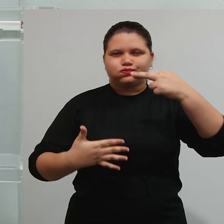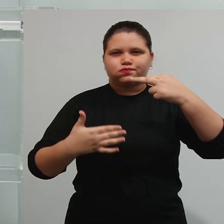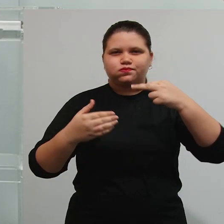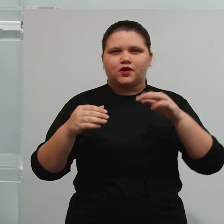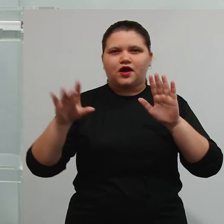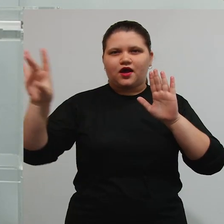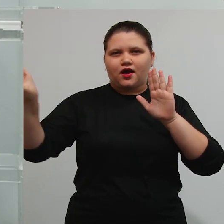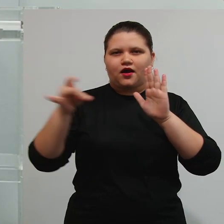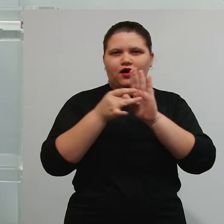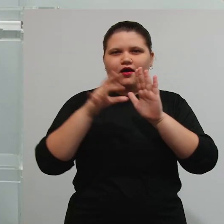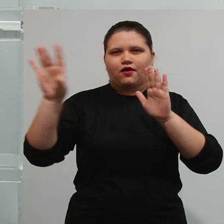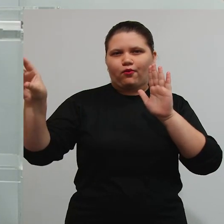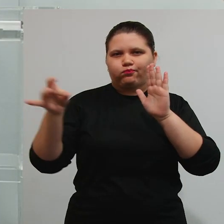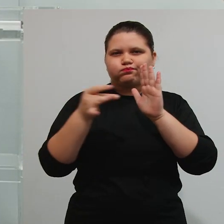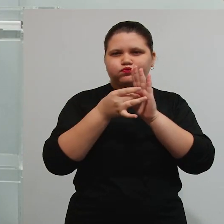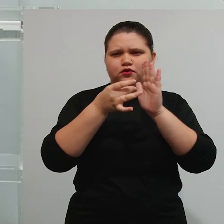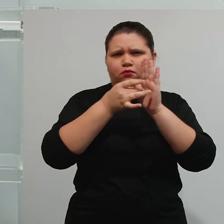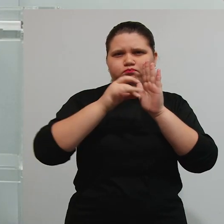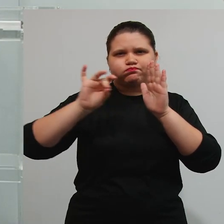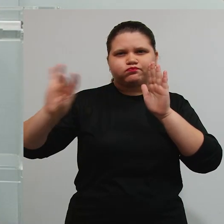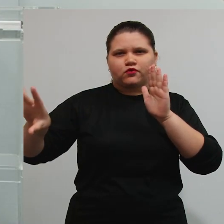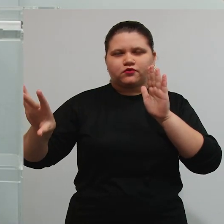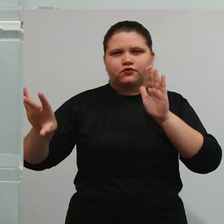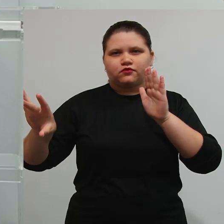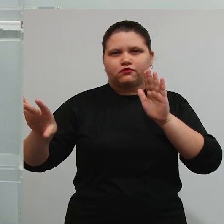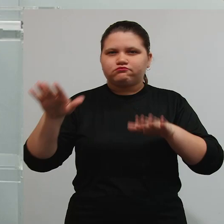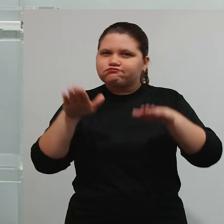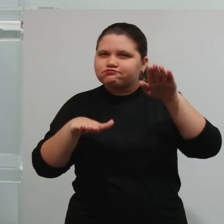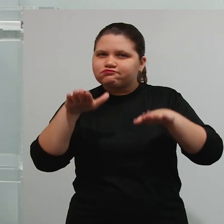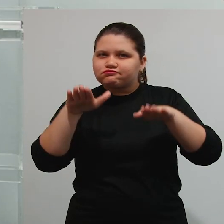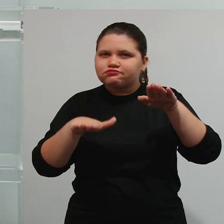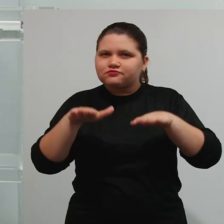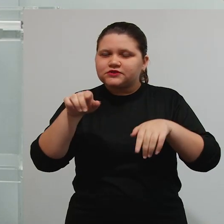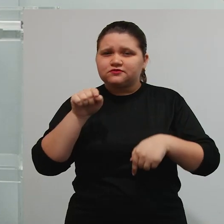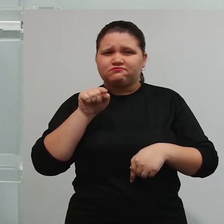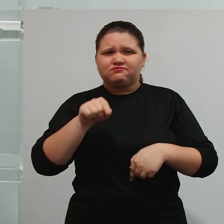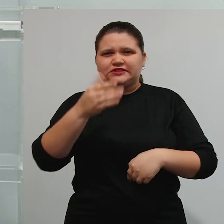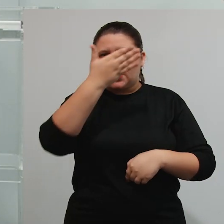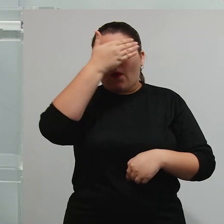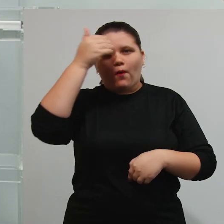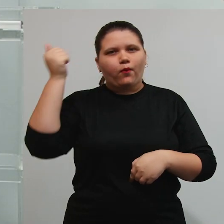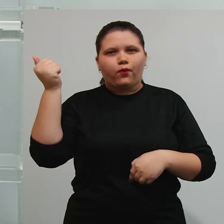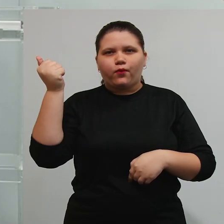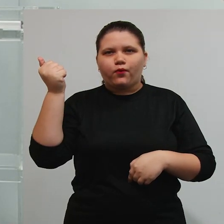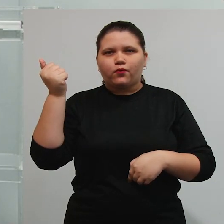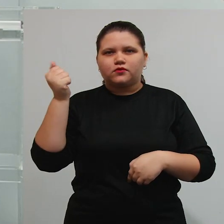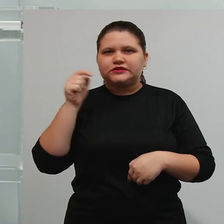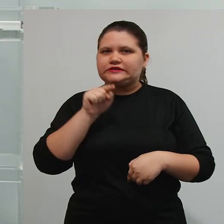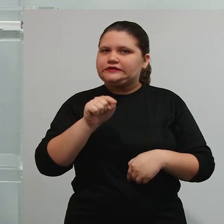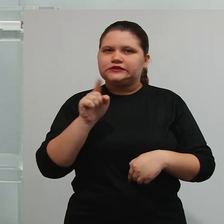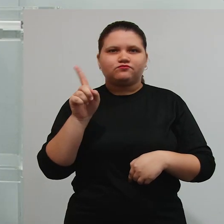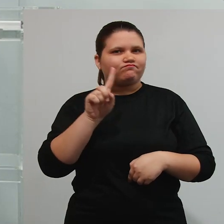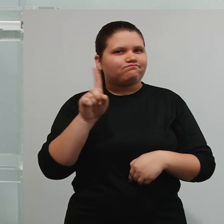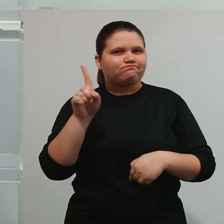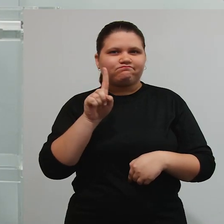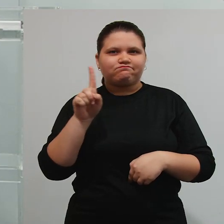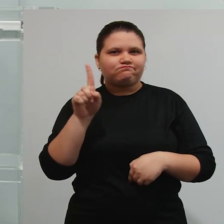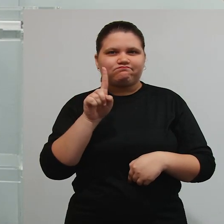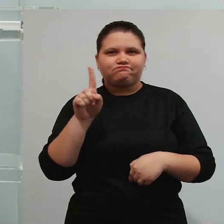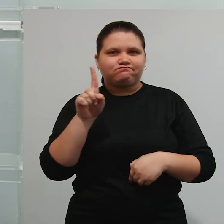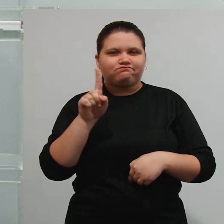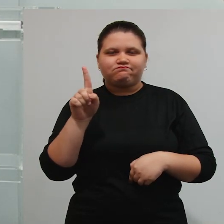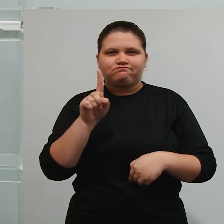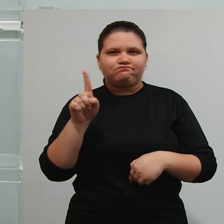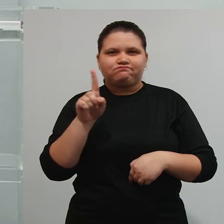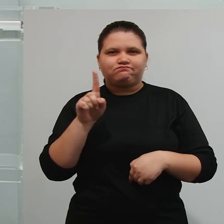você copia, cola e na maioria das vezes você esqueceu. Isso não pode. Isso